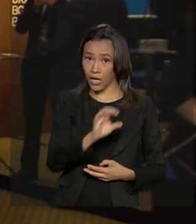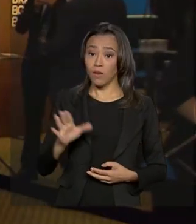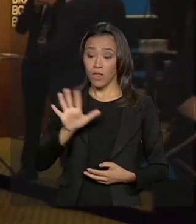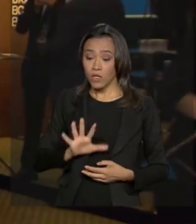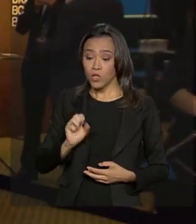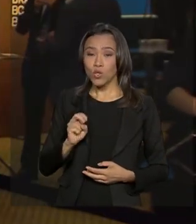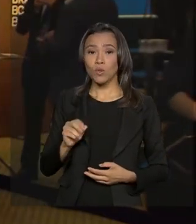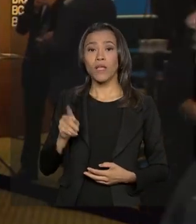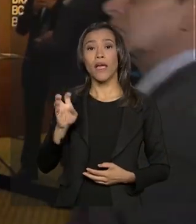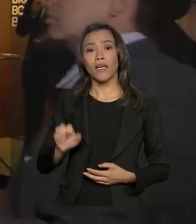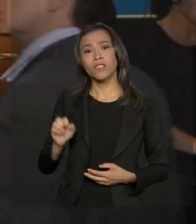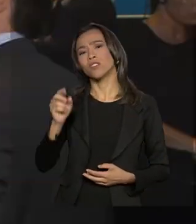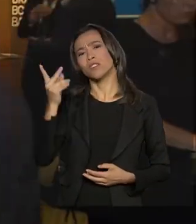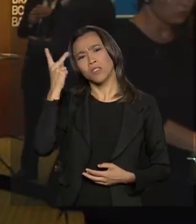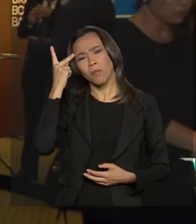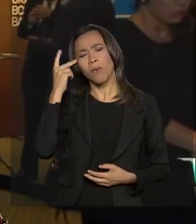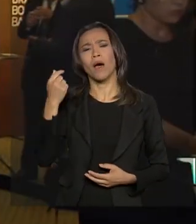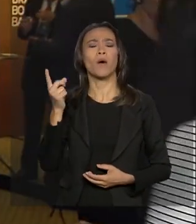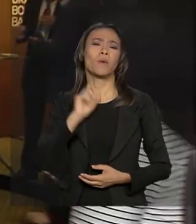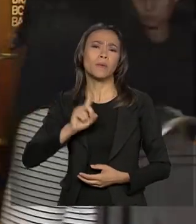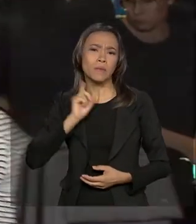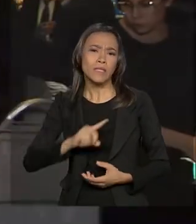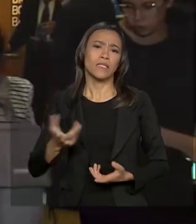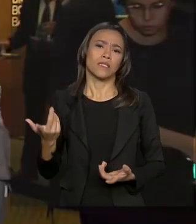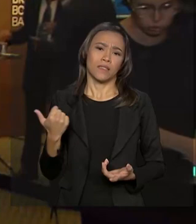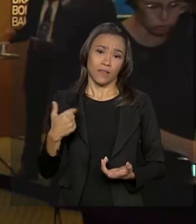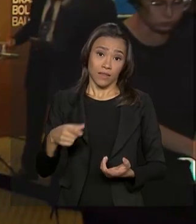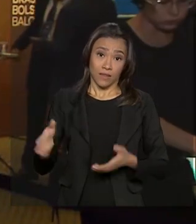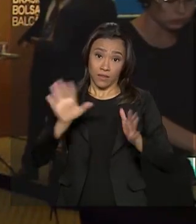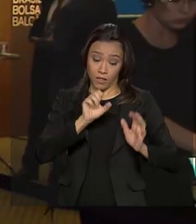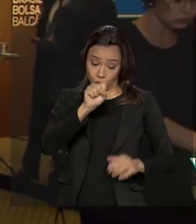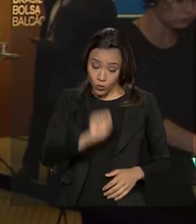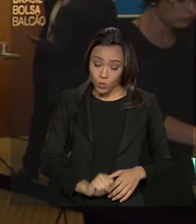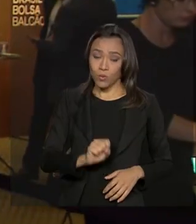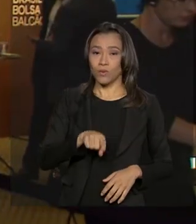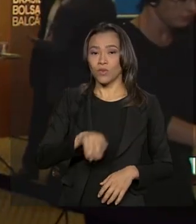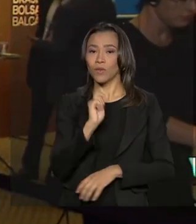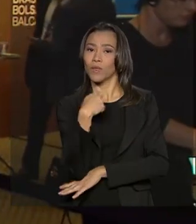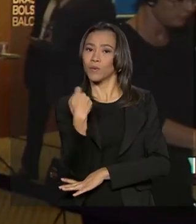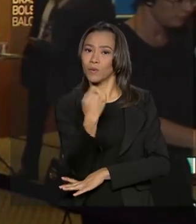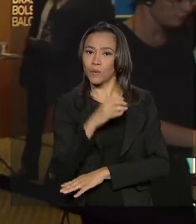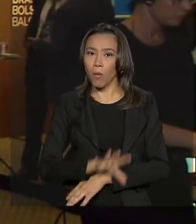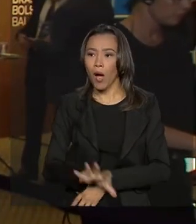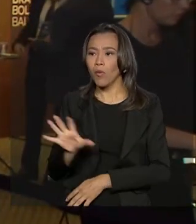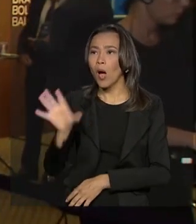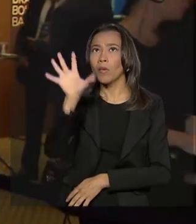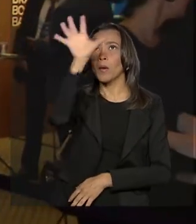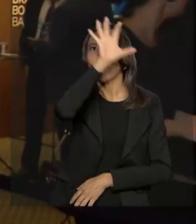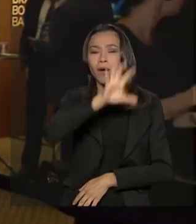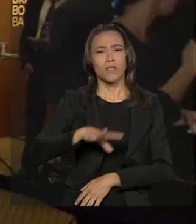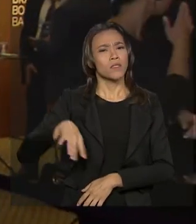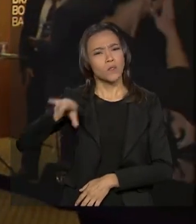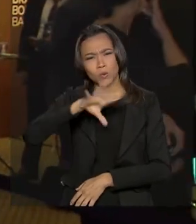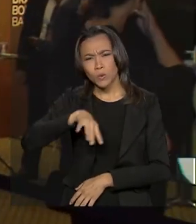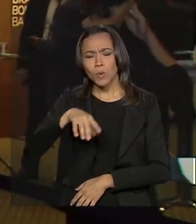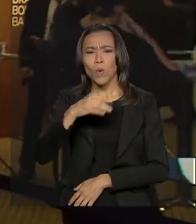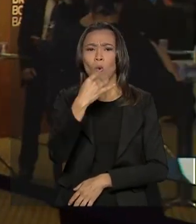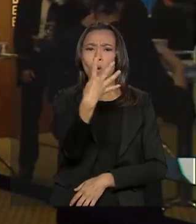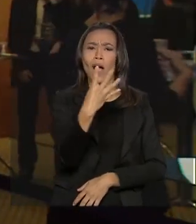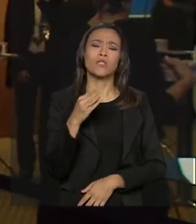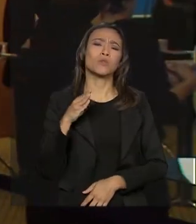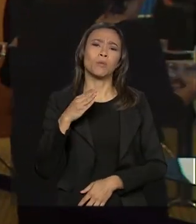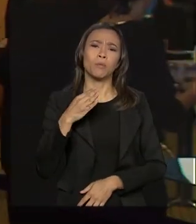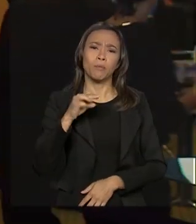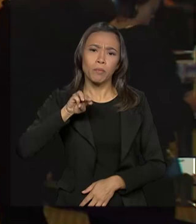lotes em são paulo rio minas gerais e no sul do rio grande do sul como você disse renato investimentos previstos em 4 milhões